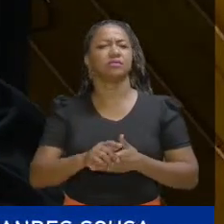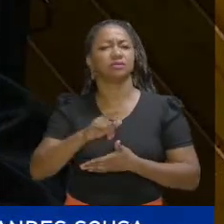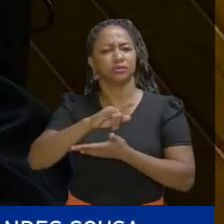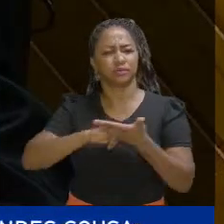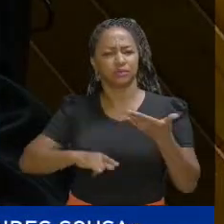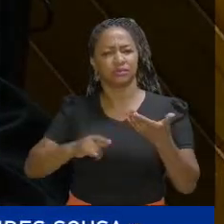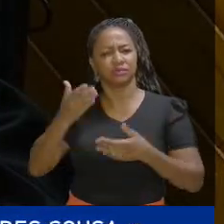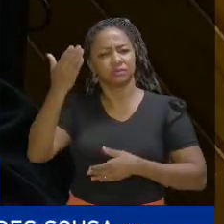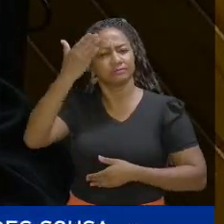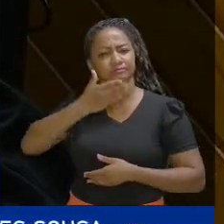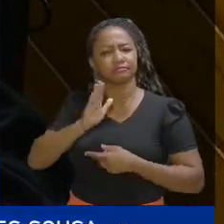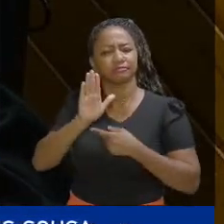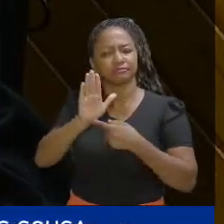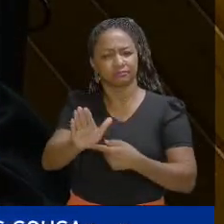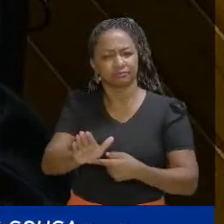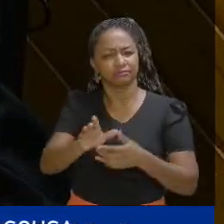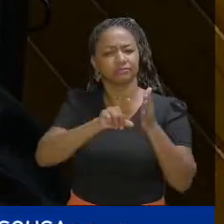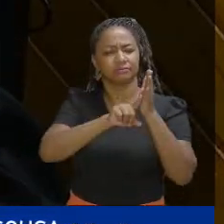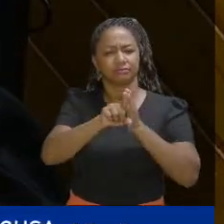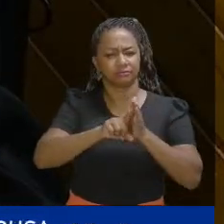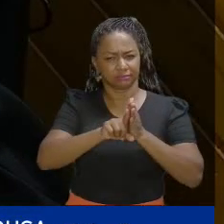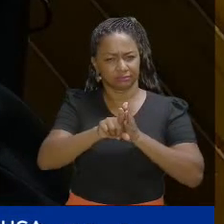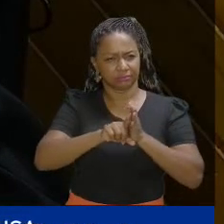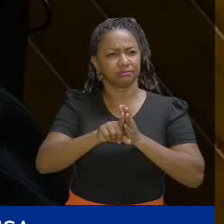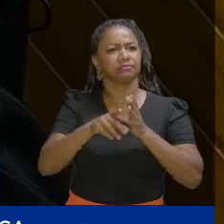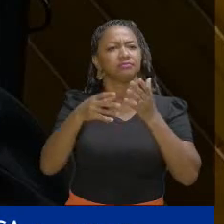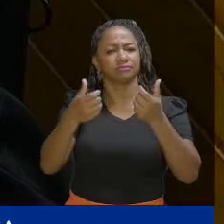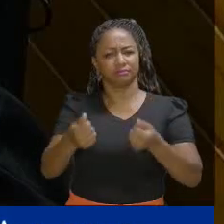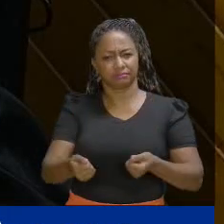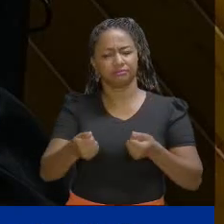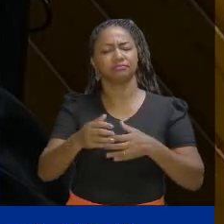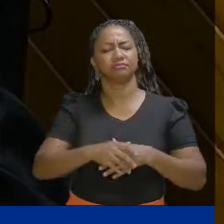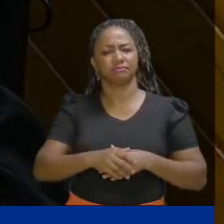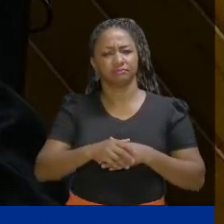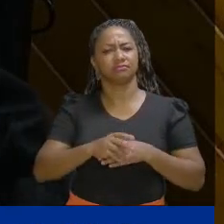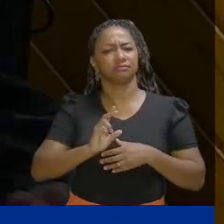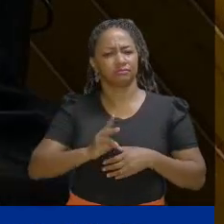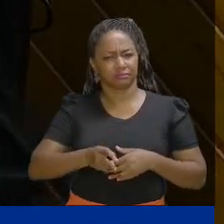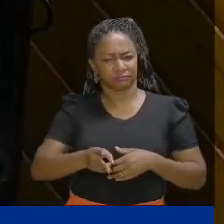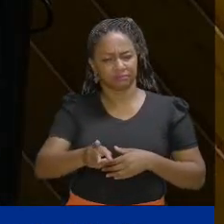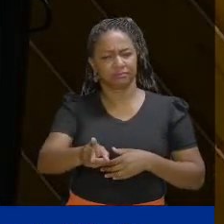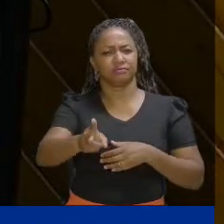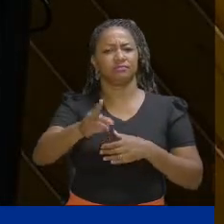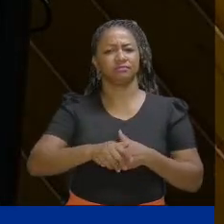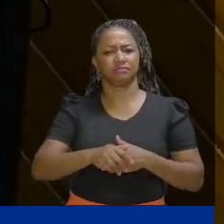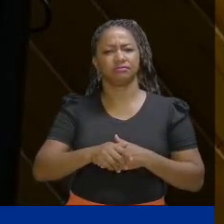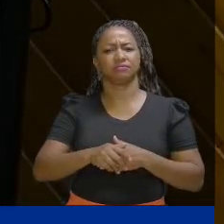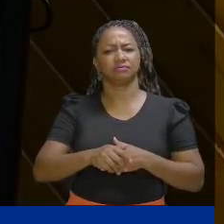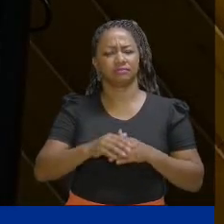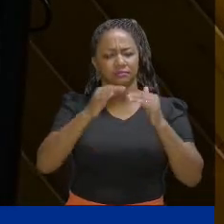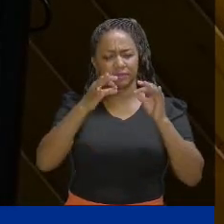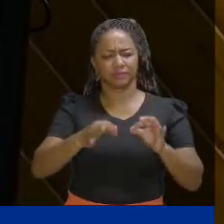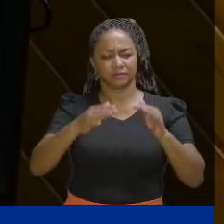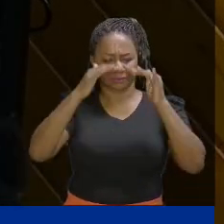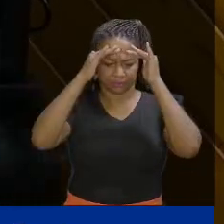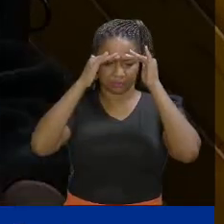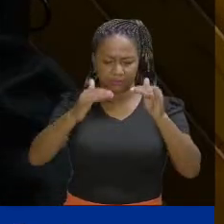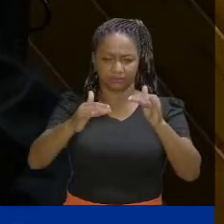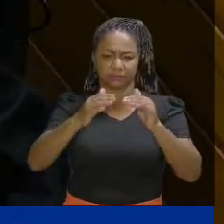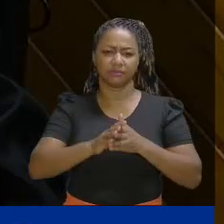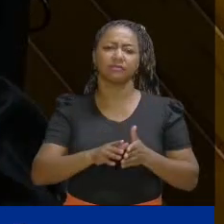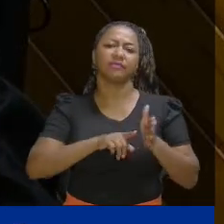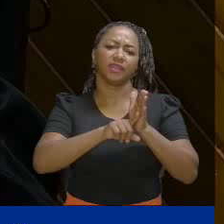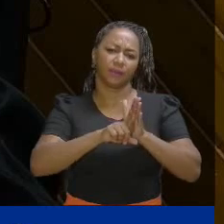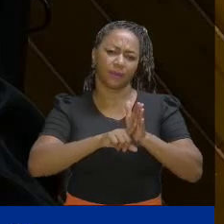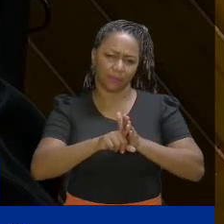documentos comprobatórios que foram analisados e considerados suficientes para dar parcial regularidade ao pedido. A